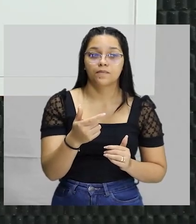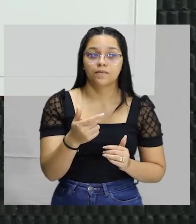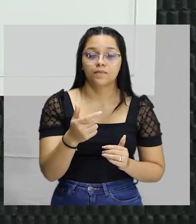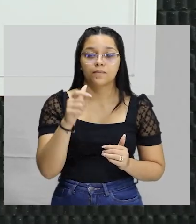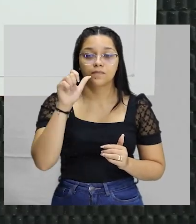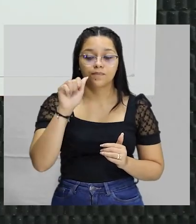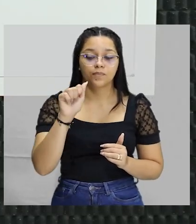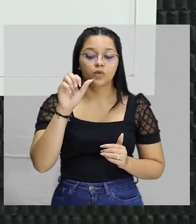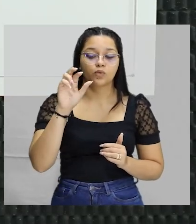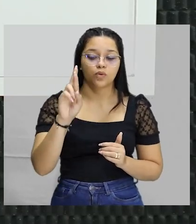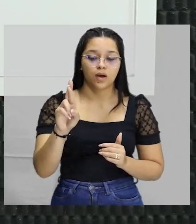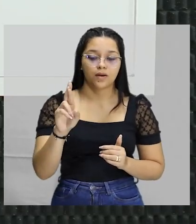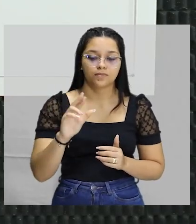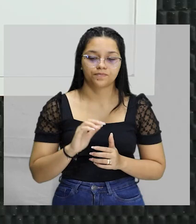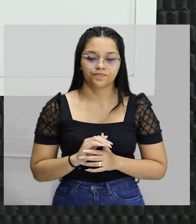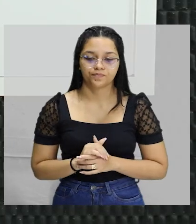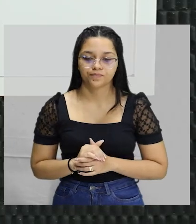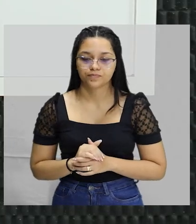no ar, né?